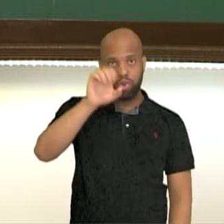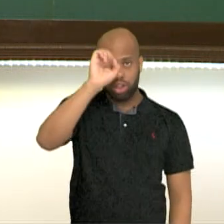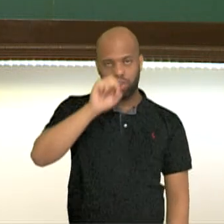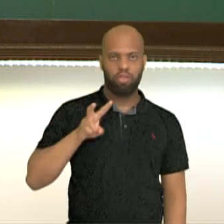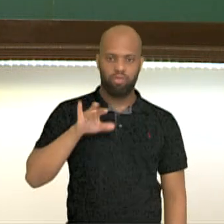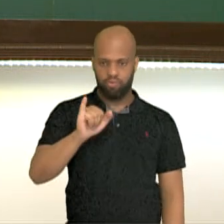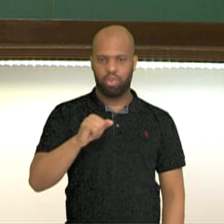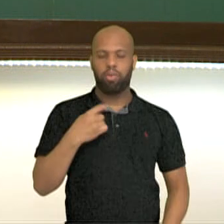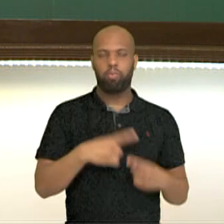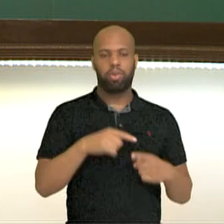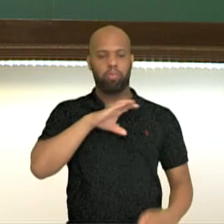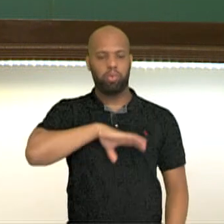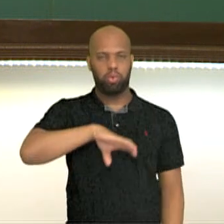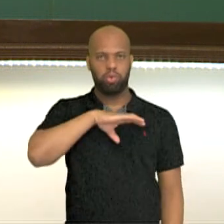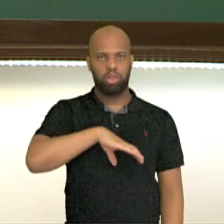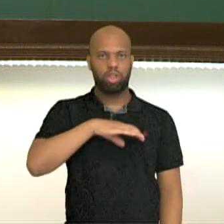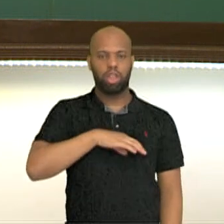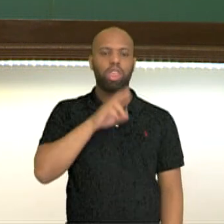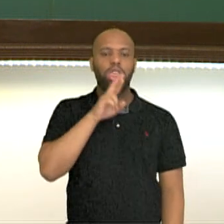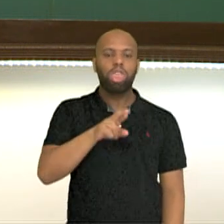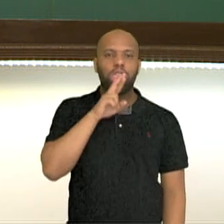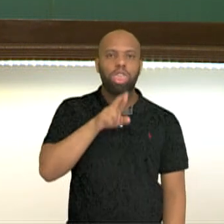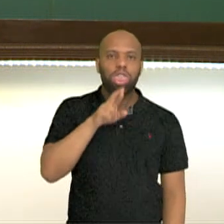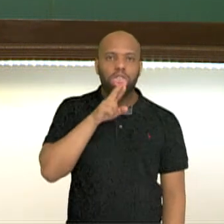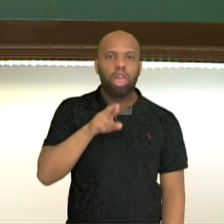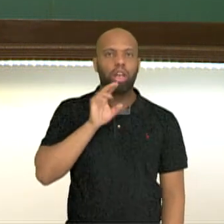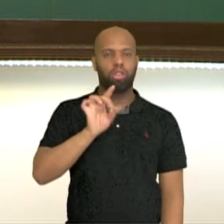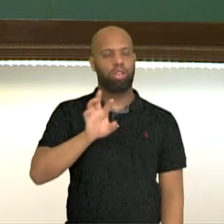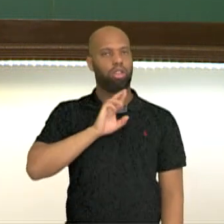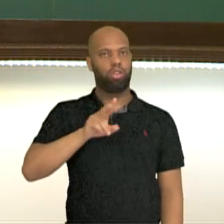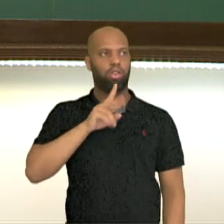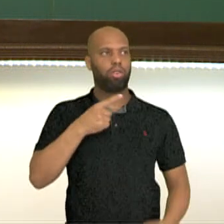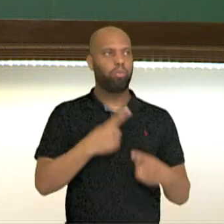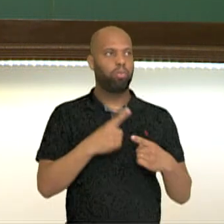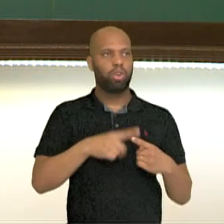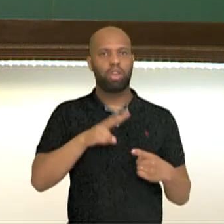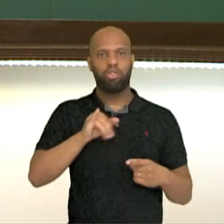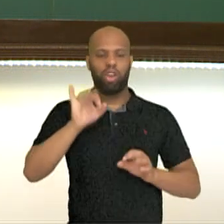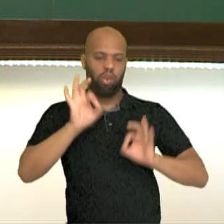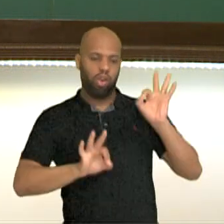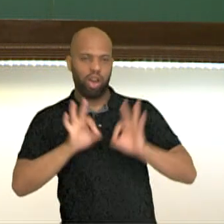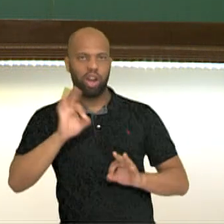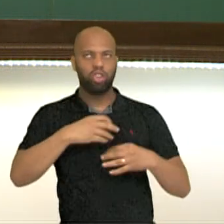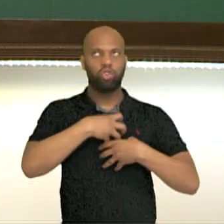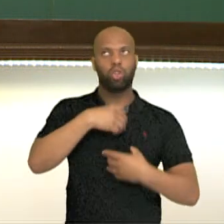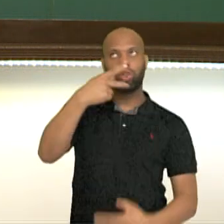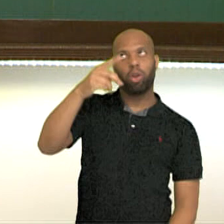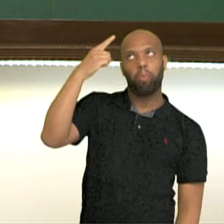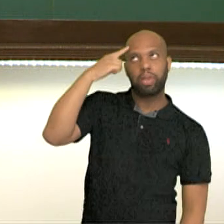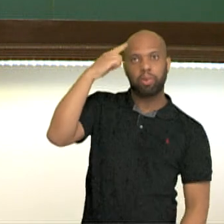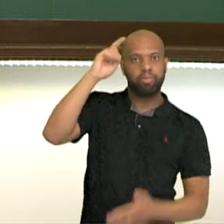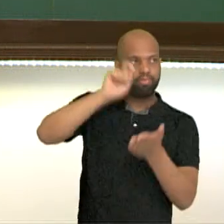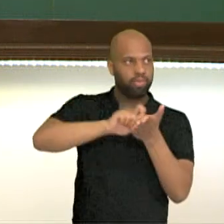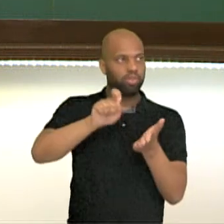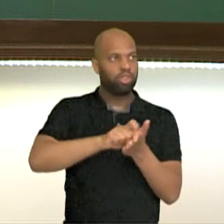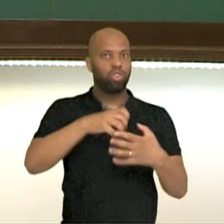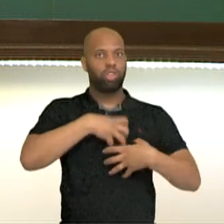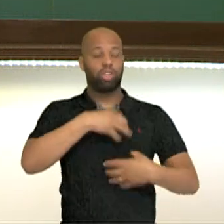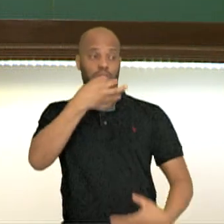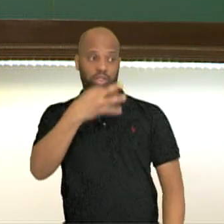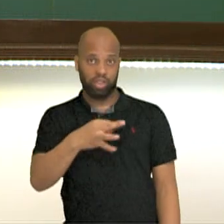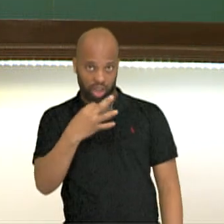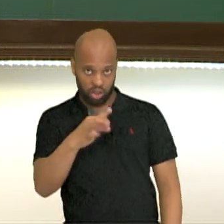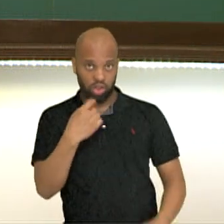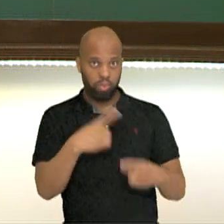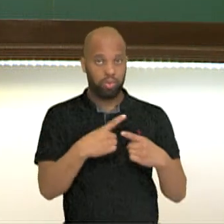aprender. Língua portuguesa não é para dar resposta. A língua portuguesa é organizar o seu pensamento por escrito para que as